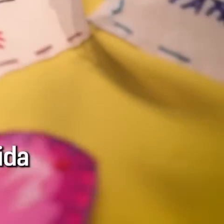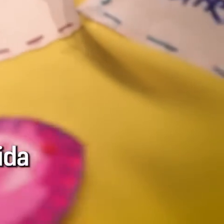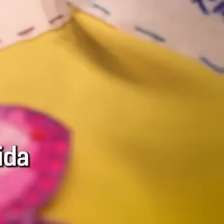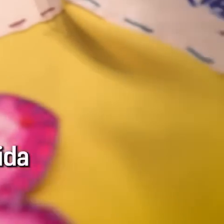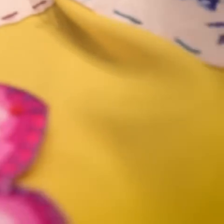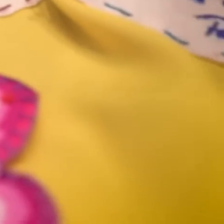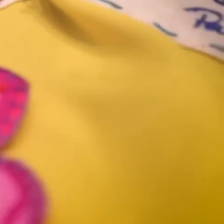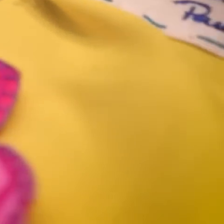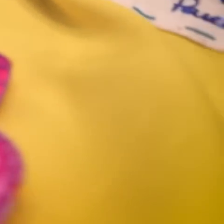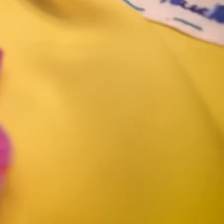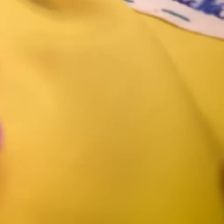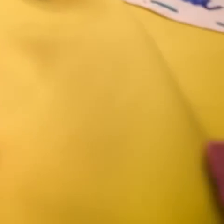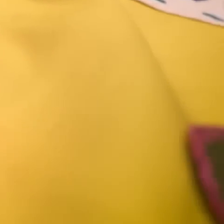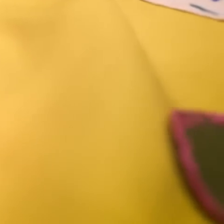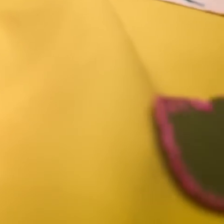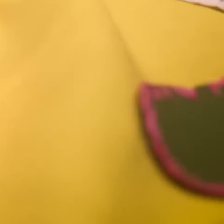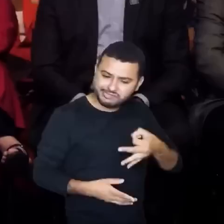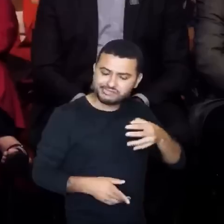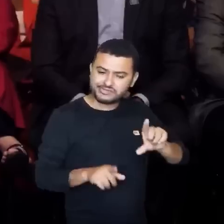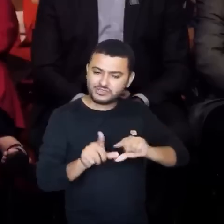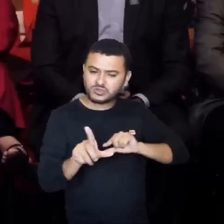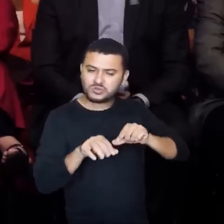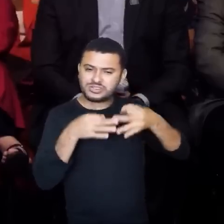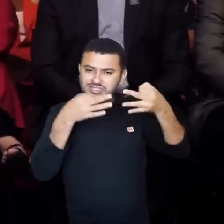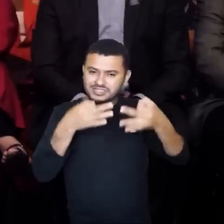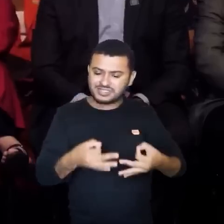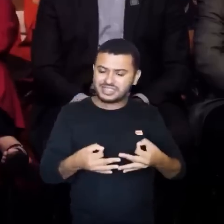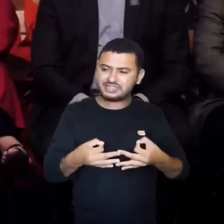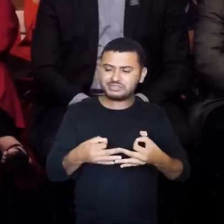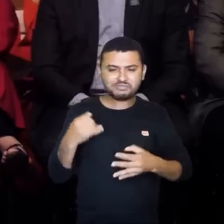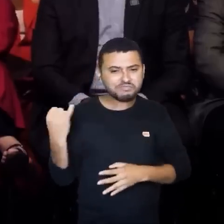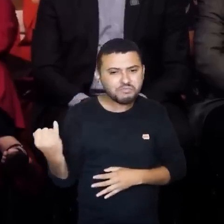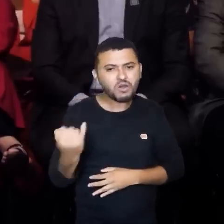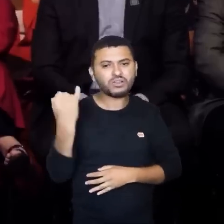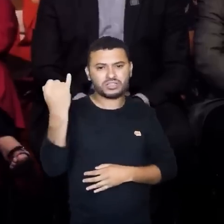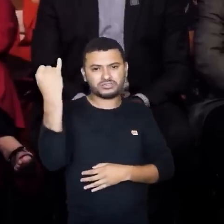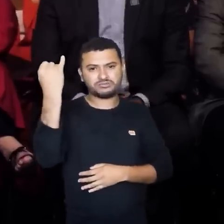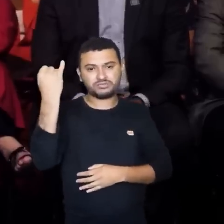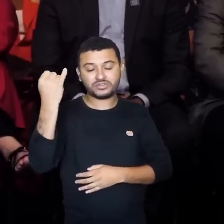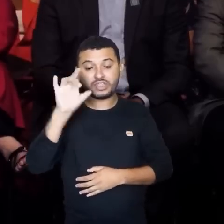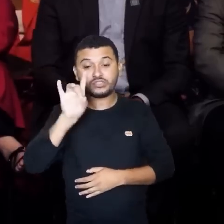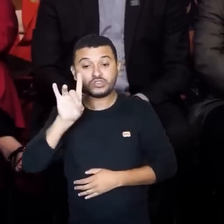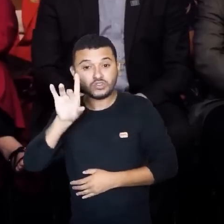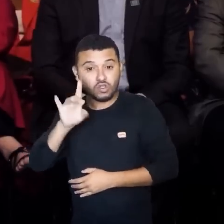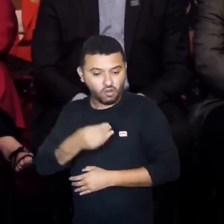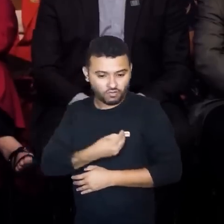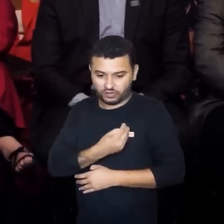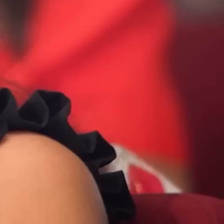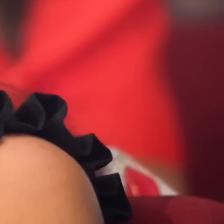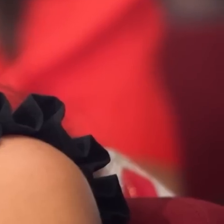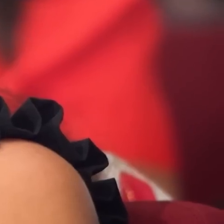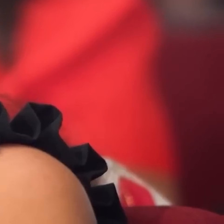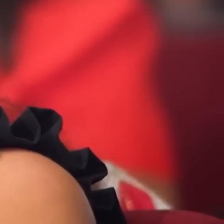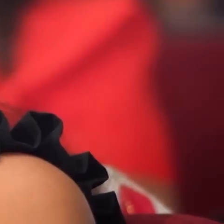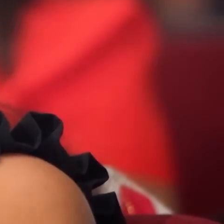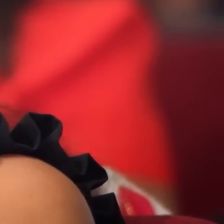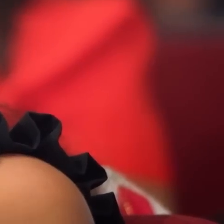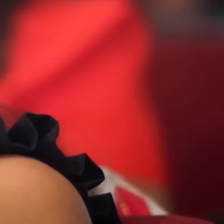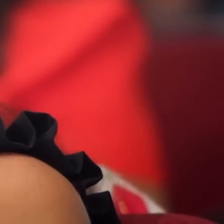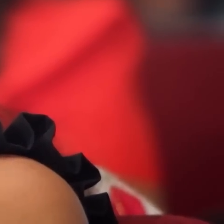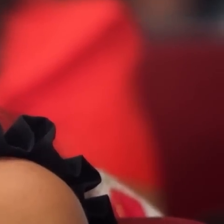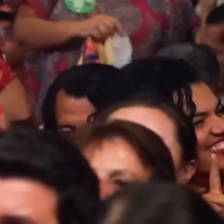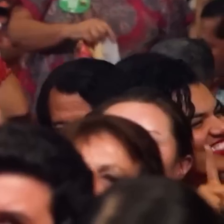ter coragem, e nós tivemos coragem. Não só para sobreviver, mas para transformar, para